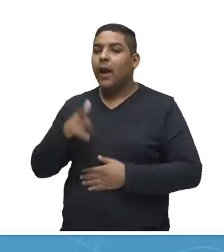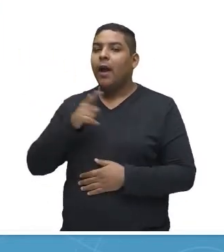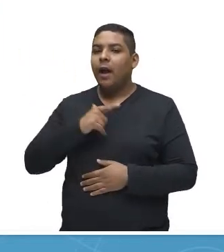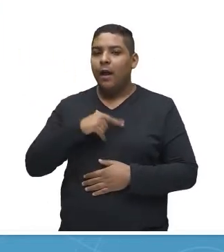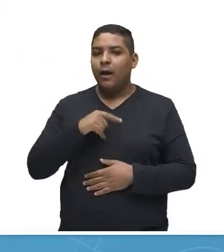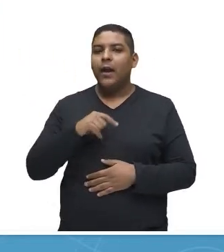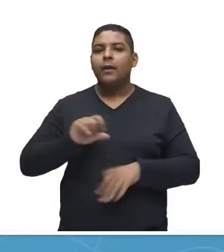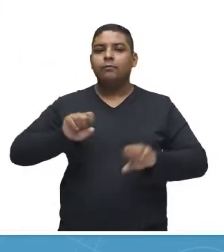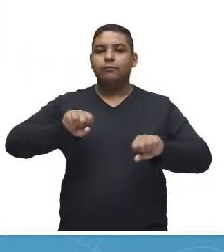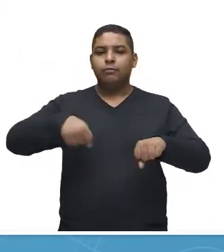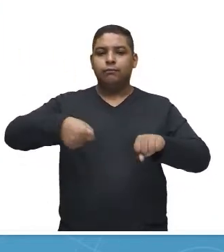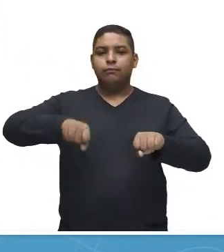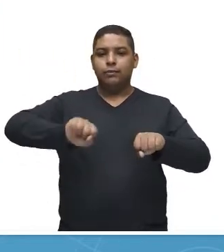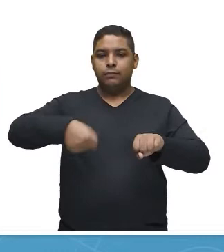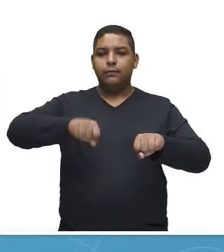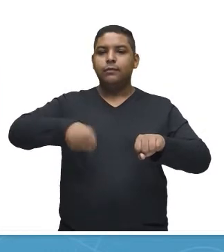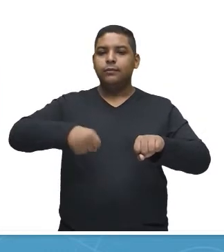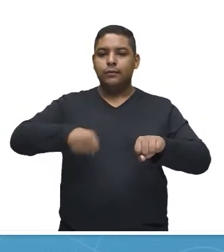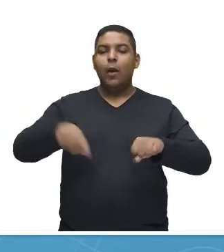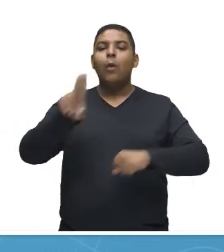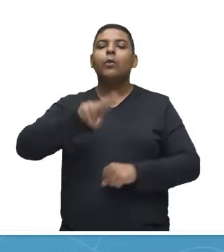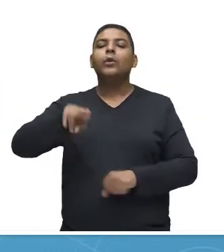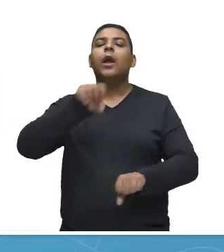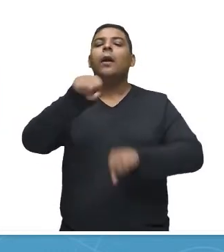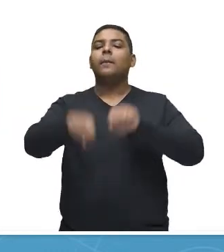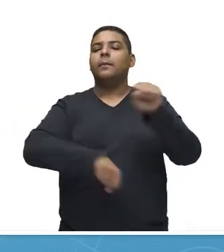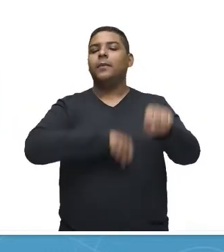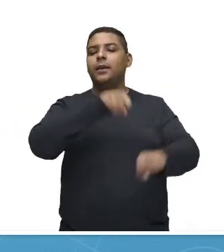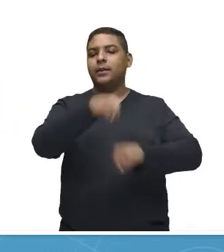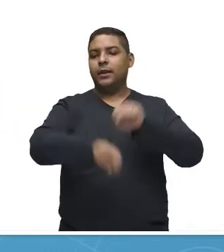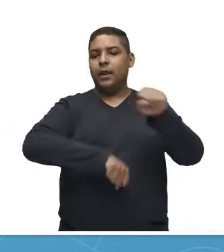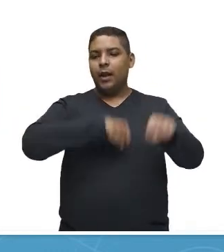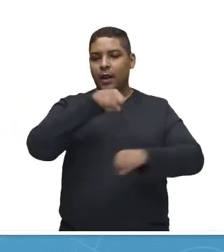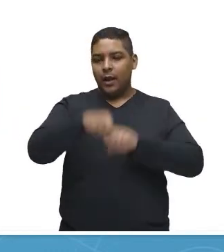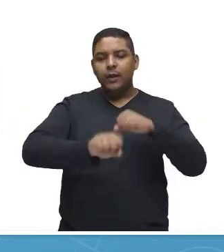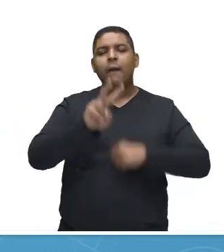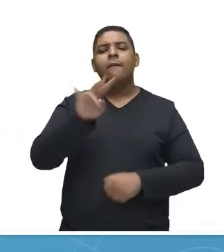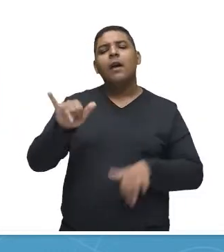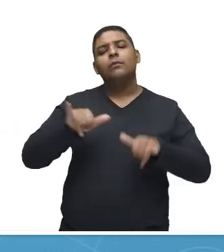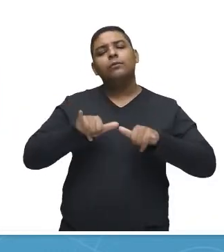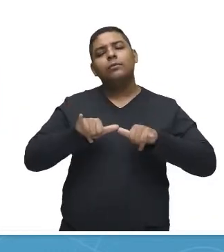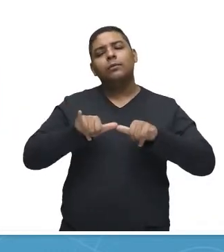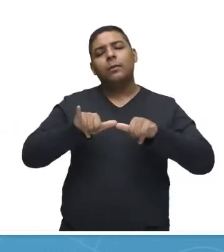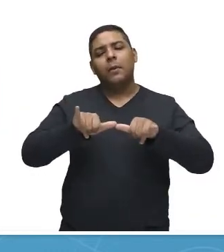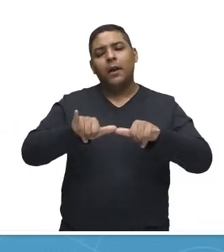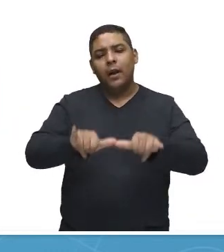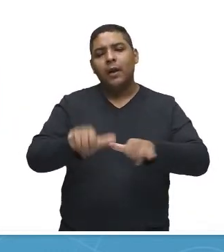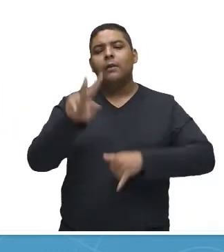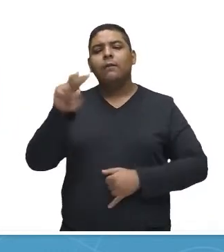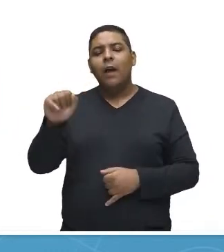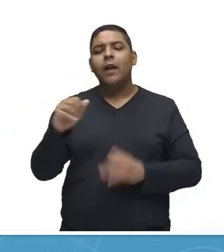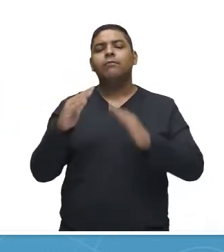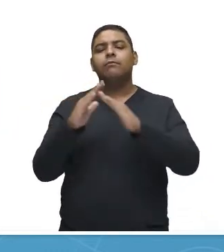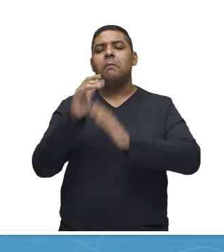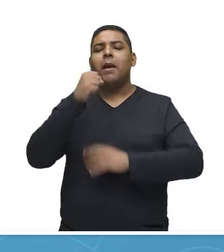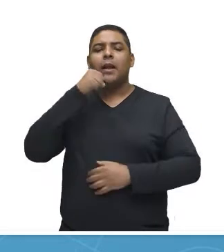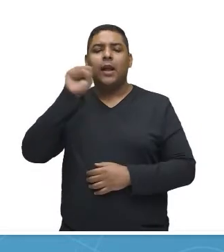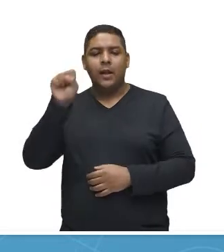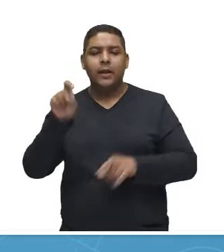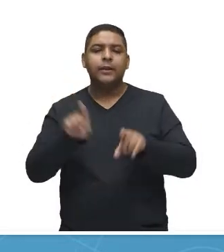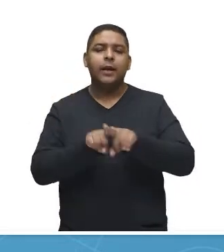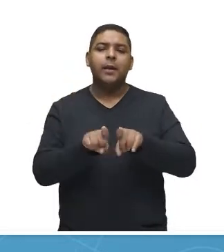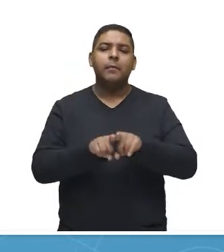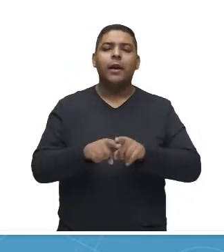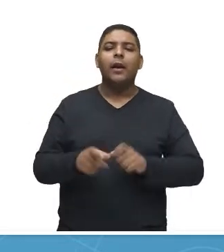motocicleta, utilize a bicicleta para ir ao supermercado, para ir à padaria ou até mesmo para